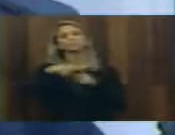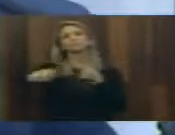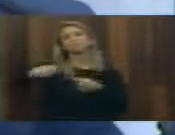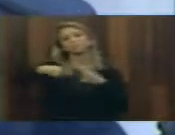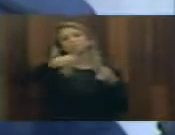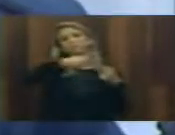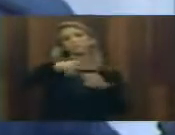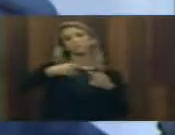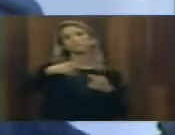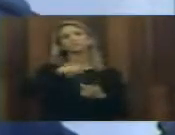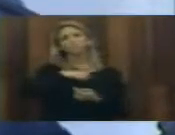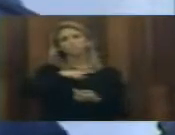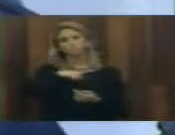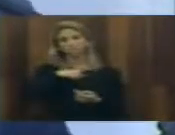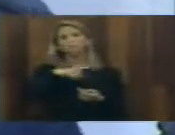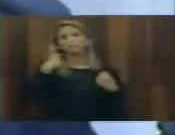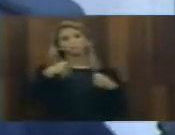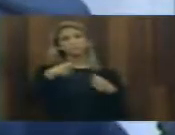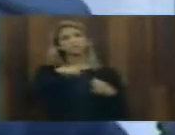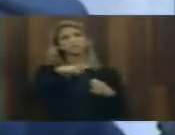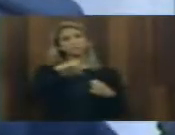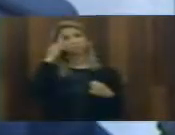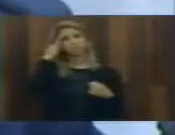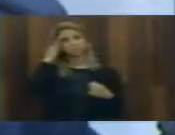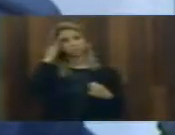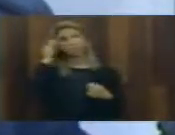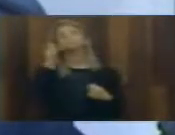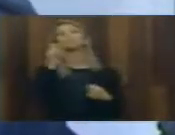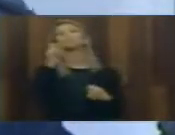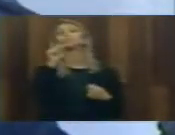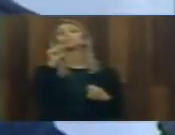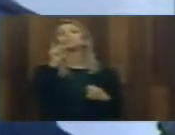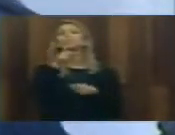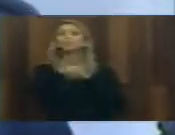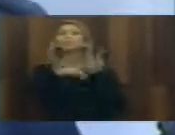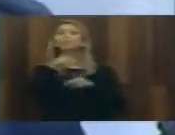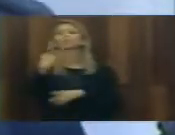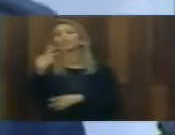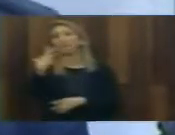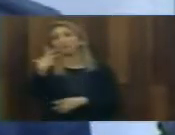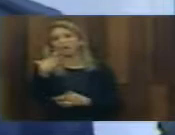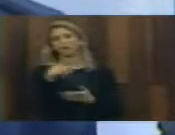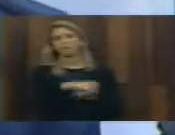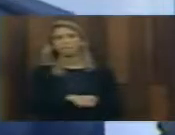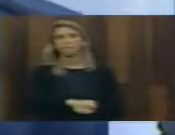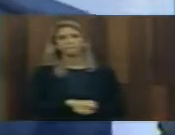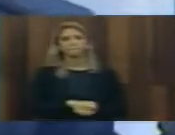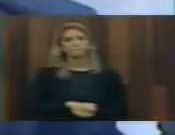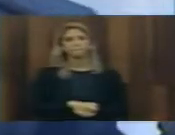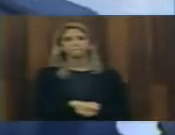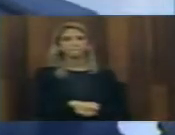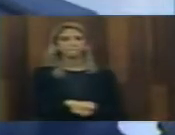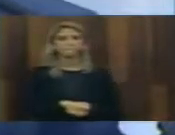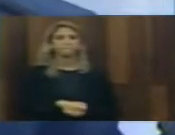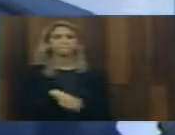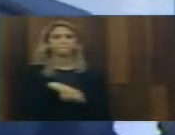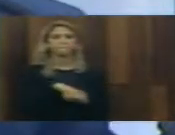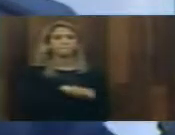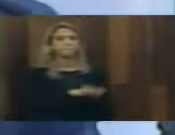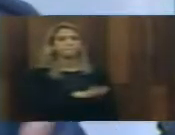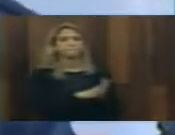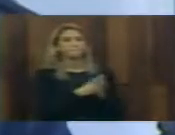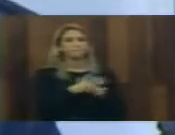precisam ouvir a voz do povo e cumprir aquilo que o povo deseja e determina. Uma das coisas